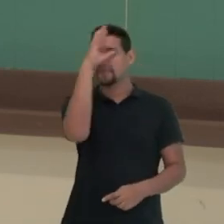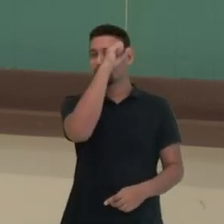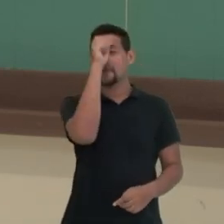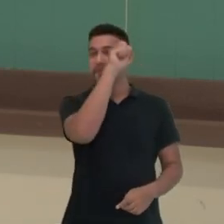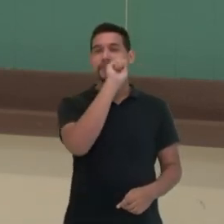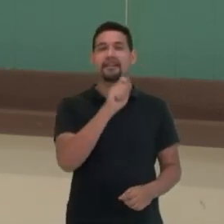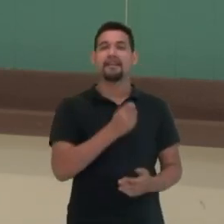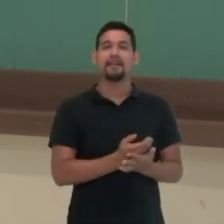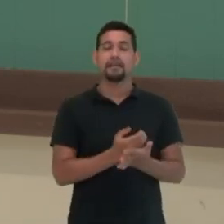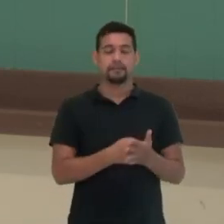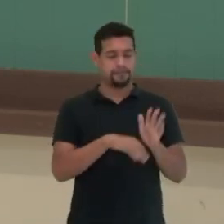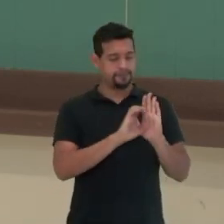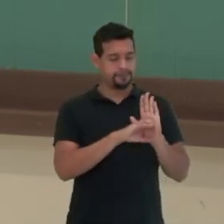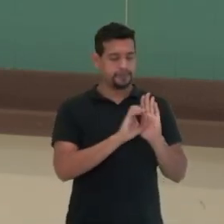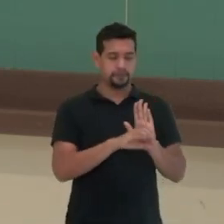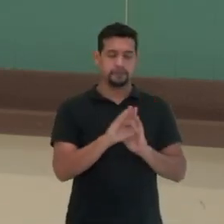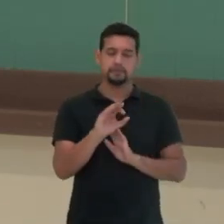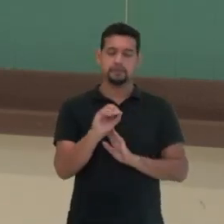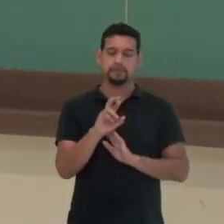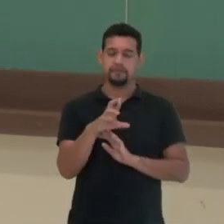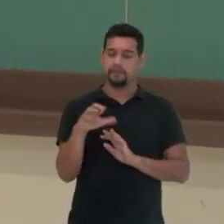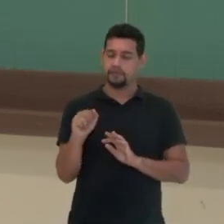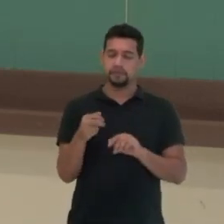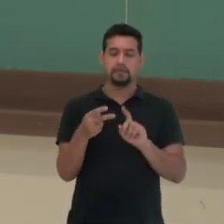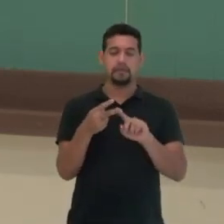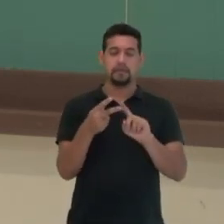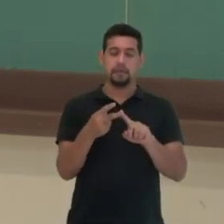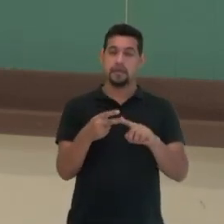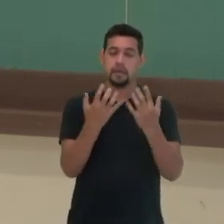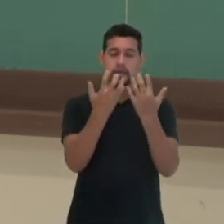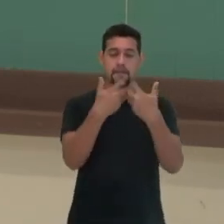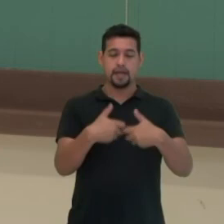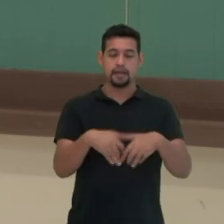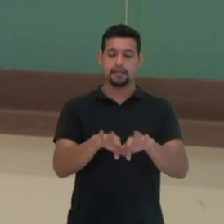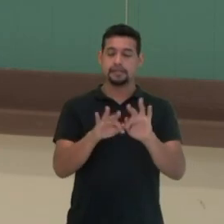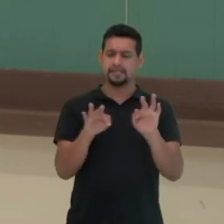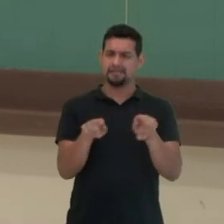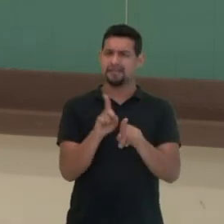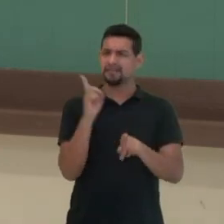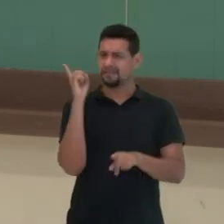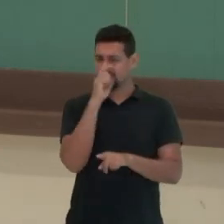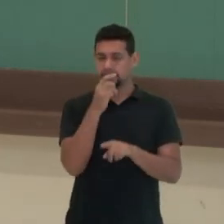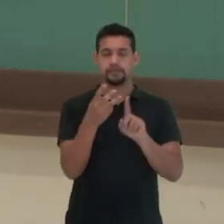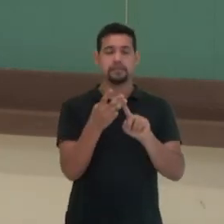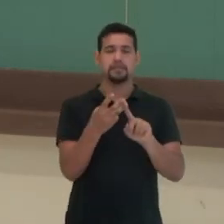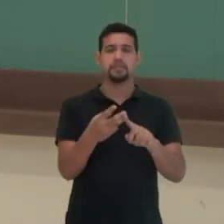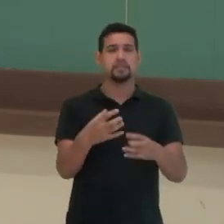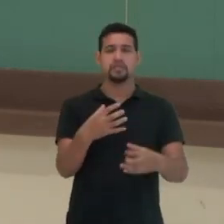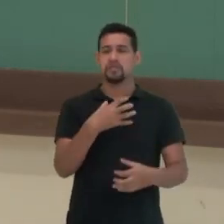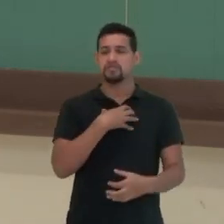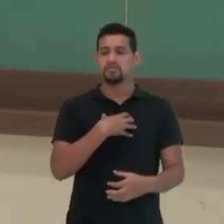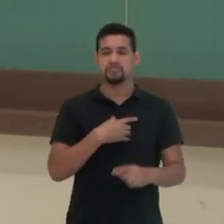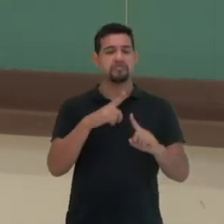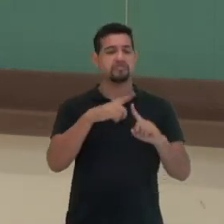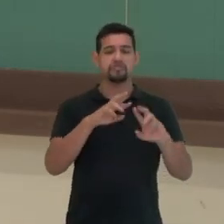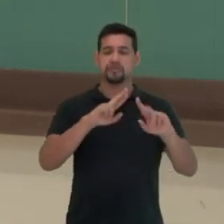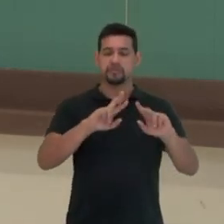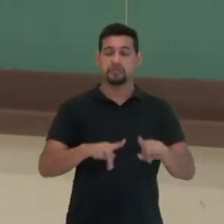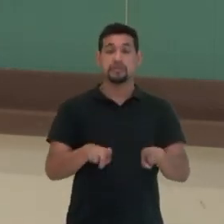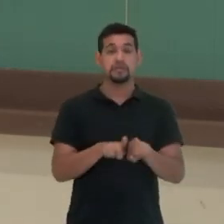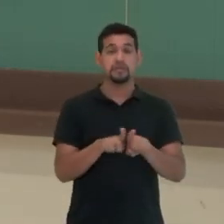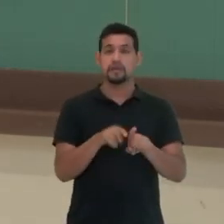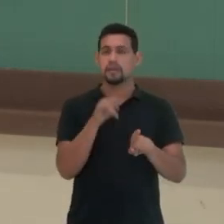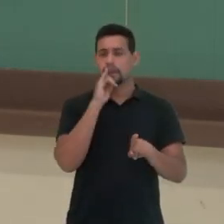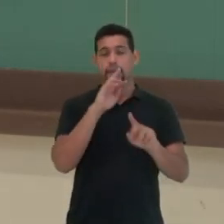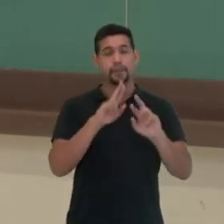nessa aula? O conceito de força, conceito de máquina simples e complexa, tipos de alavancas, conceito de